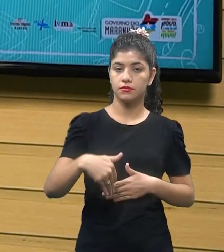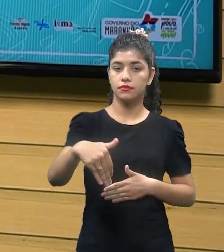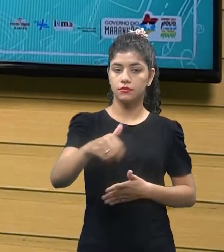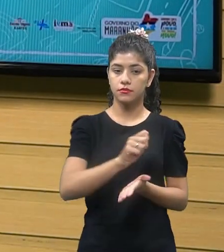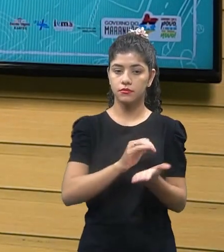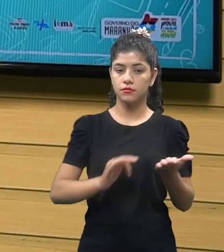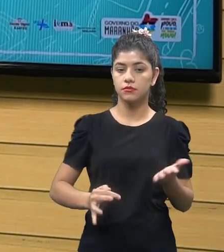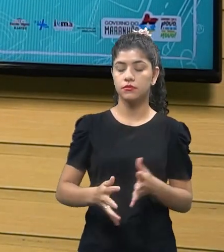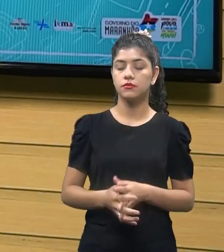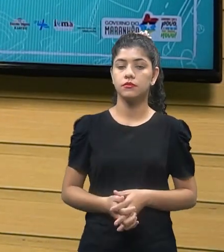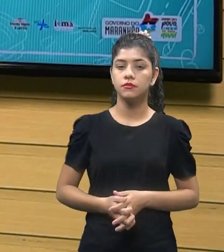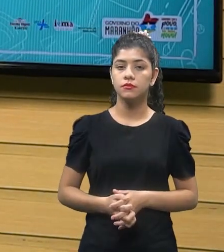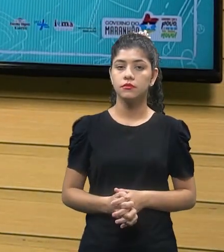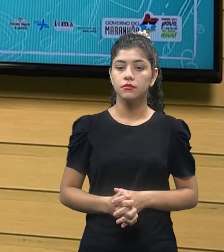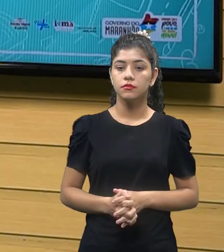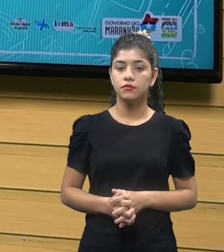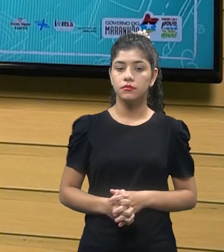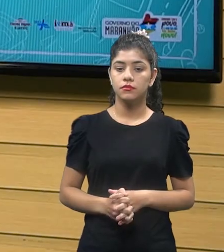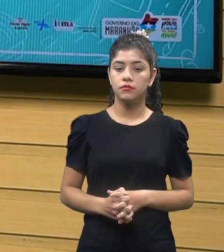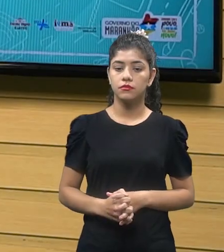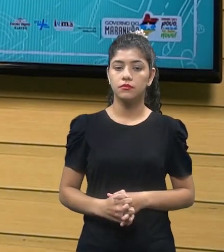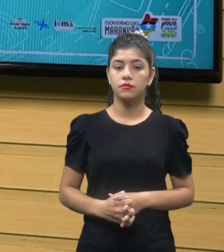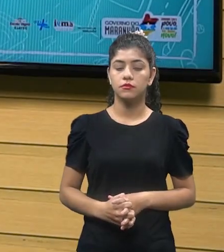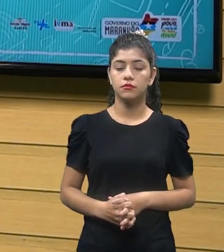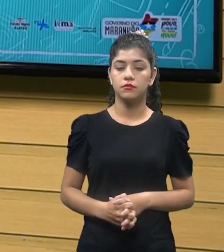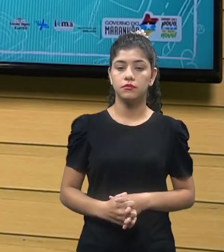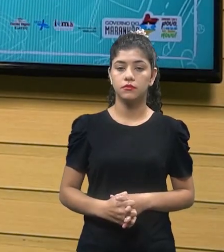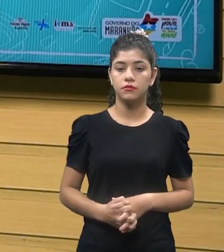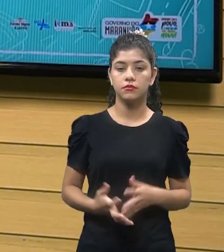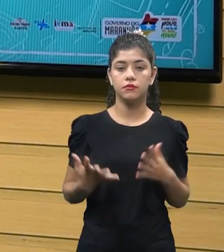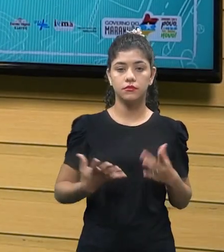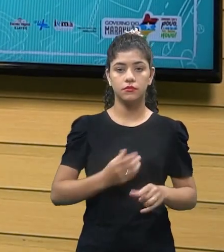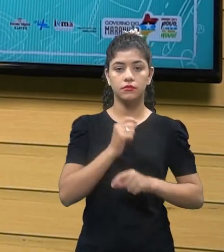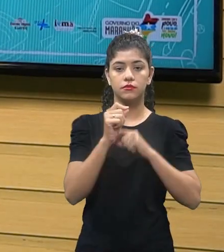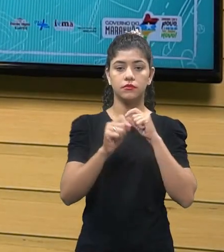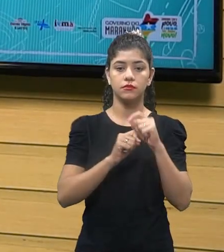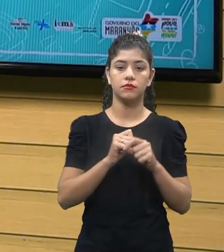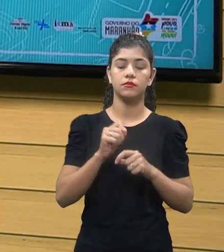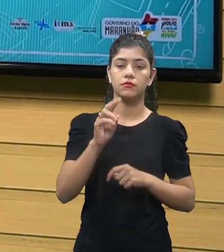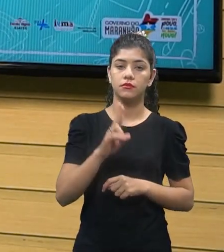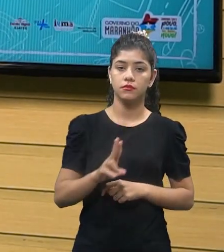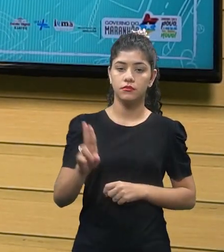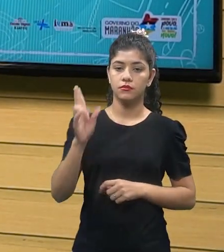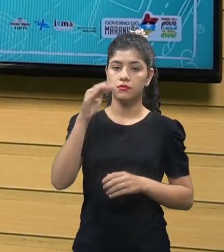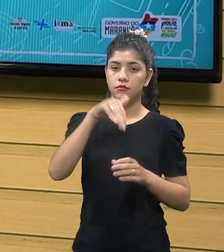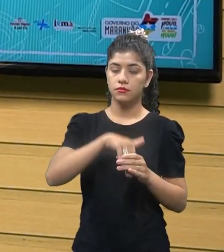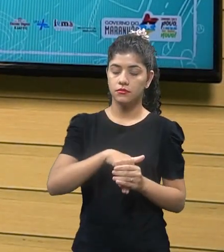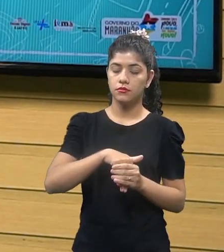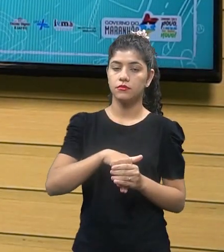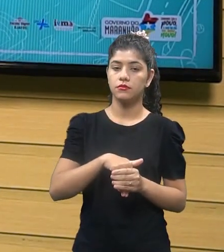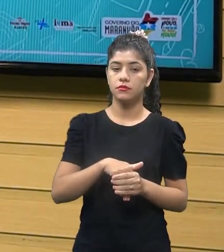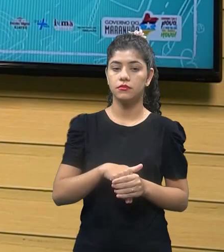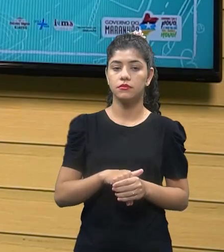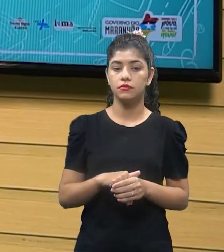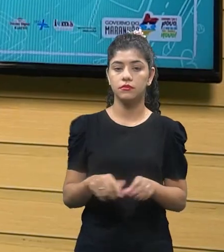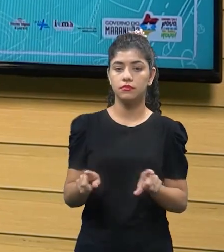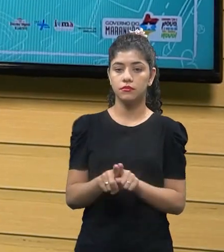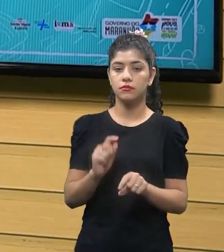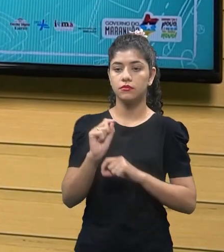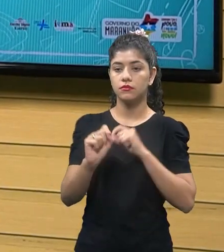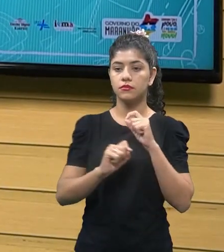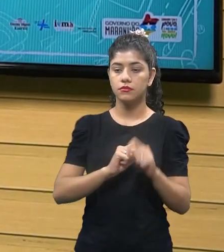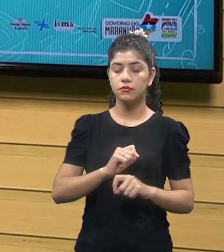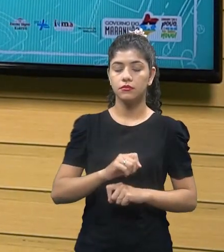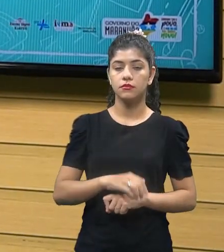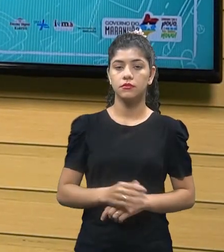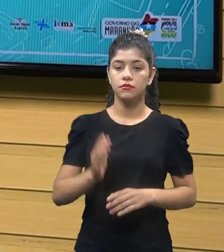Esta forma de medida vai ser auxiliado dentro desse motor por um sensor